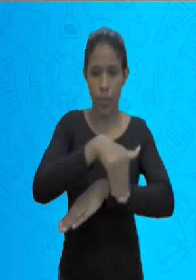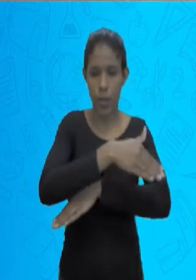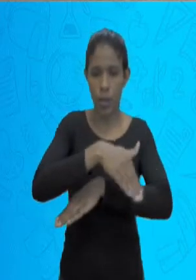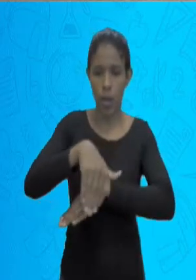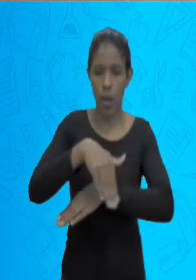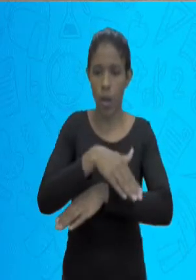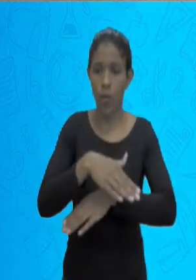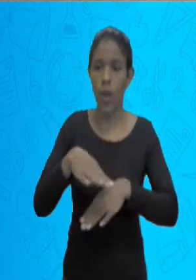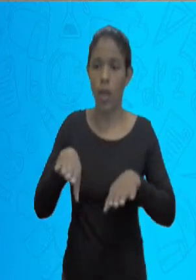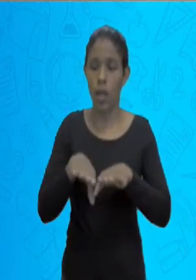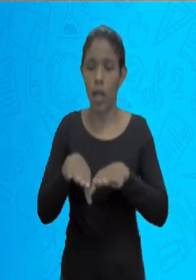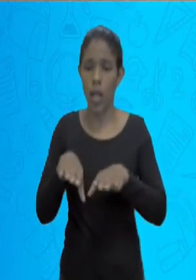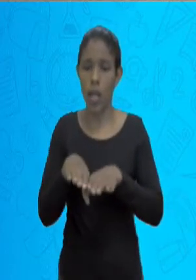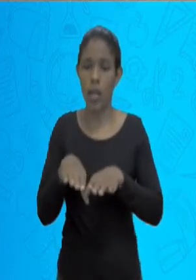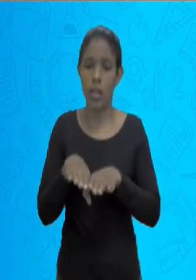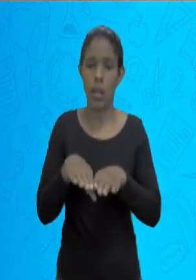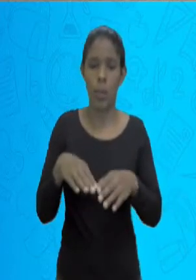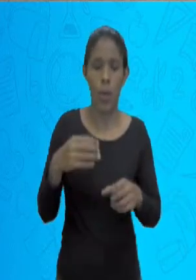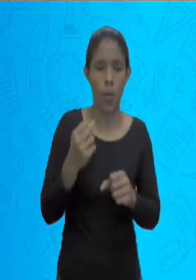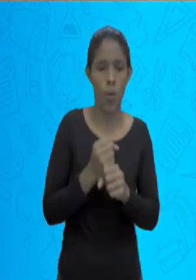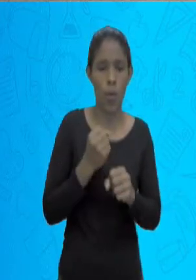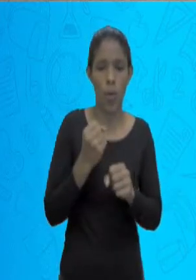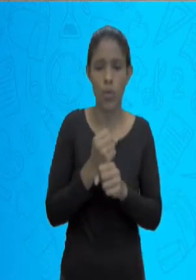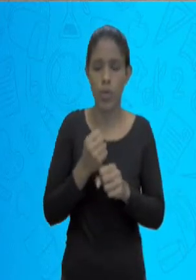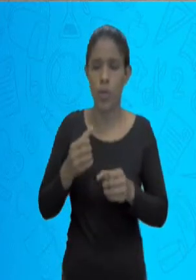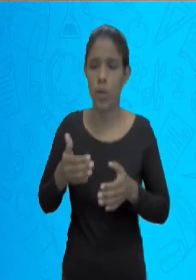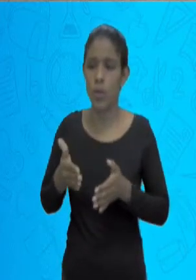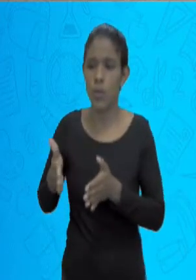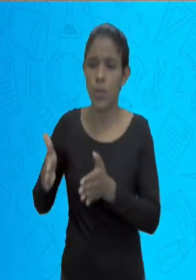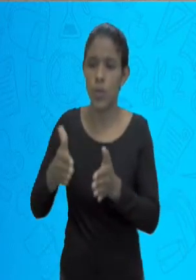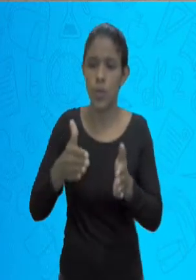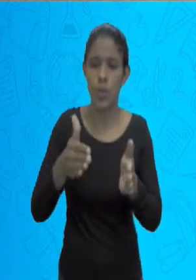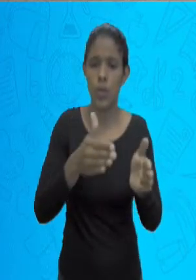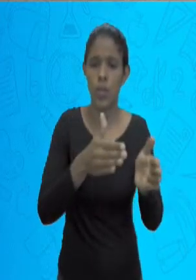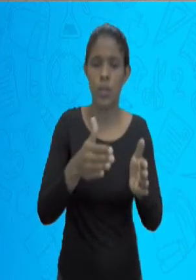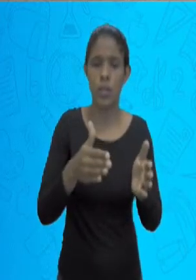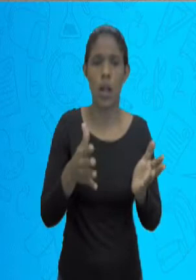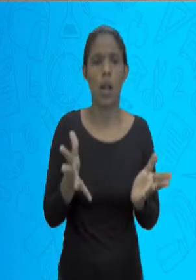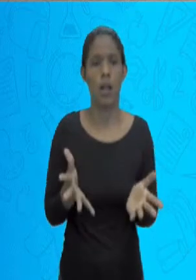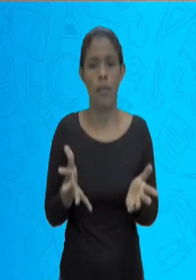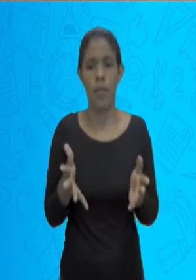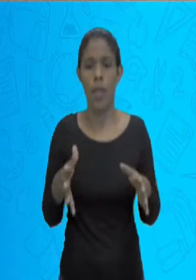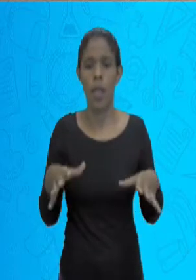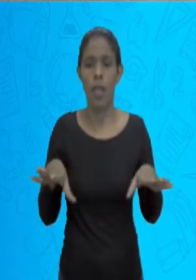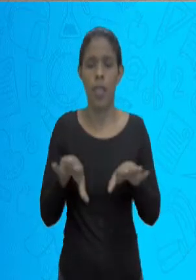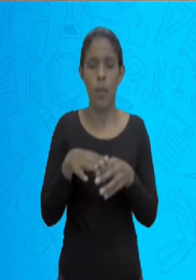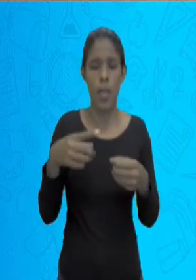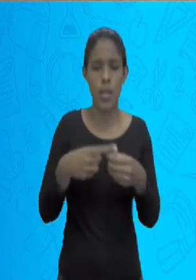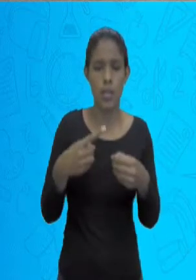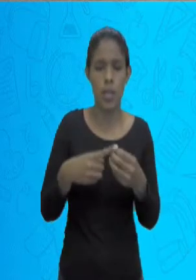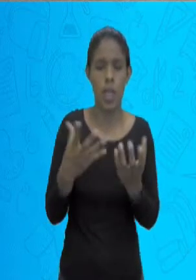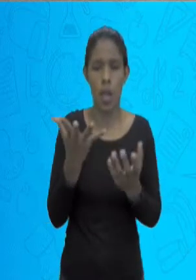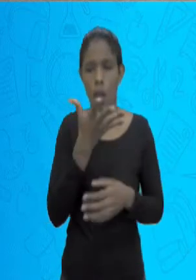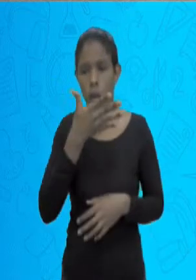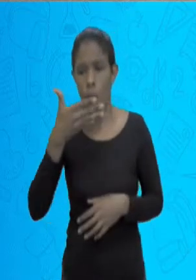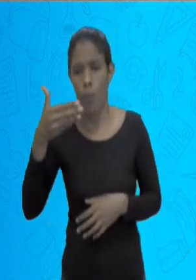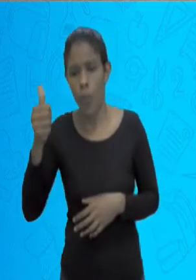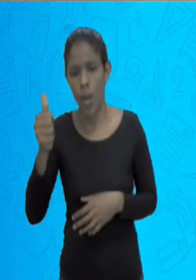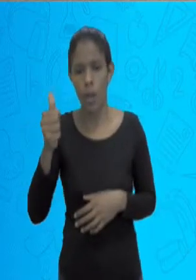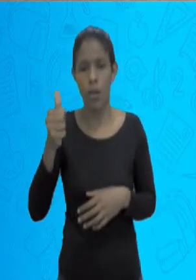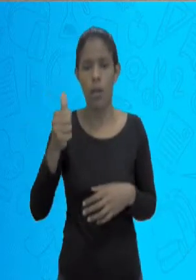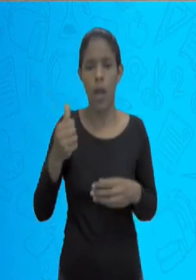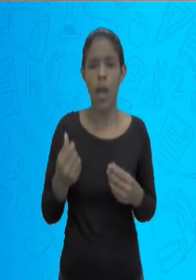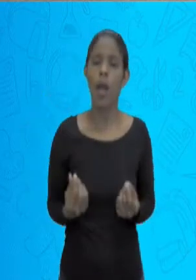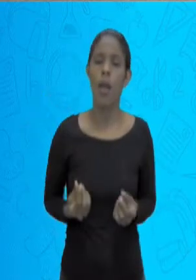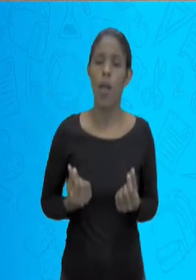dos portos, e construção de estradas, embelezamento de grandes cidades, impulsionaram a